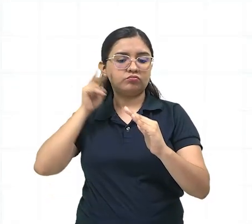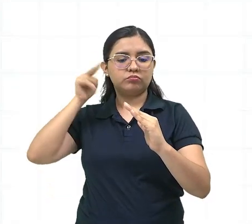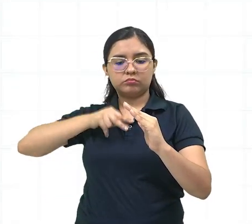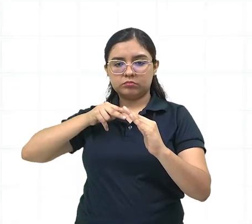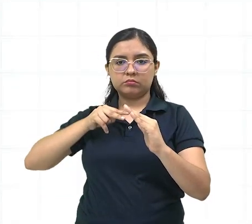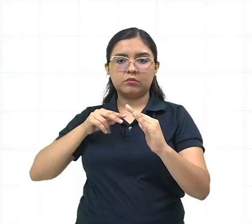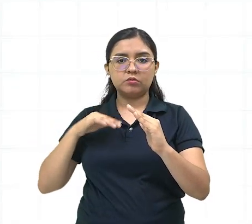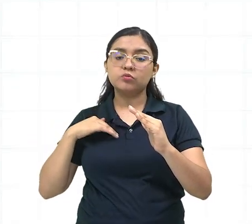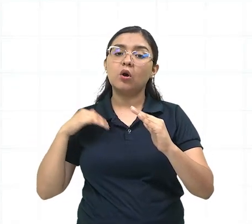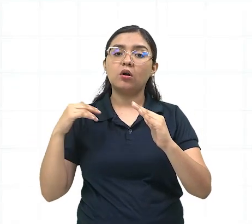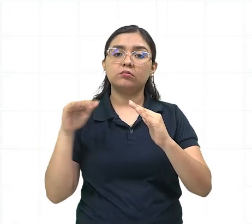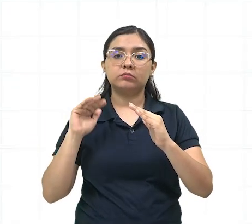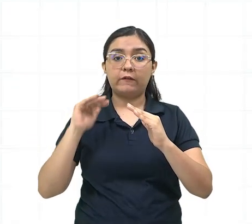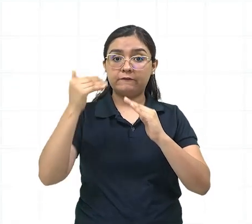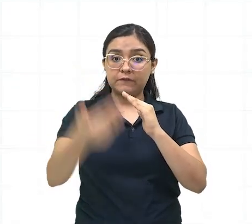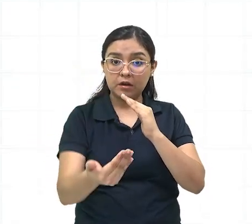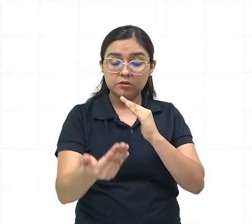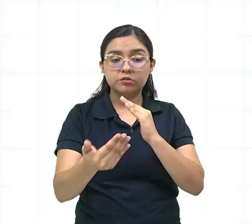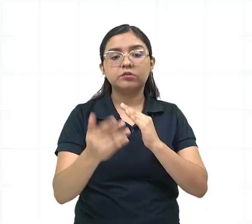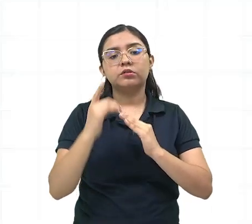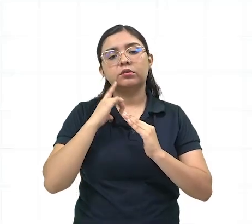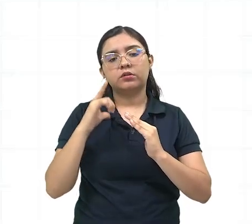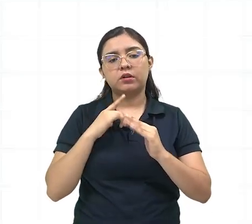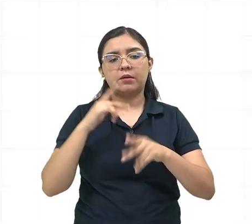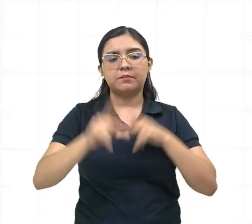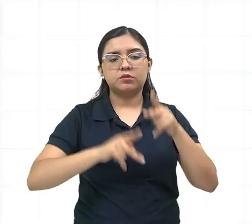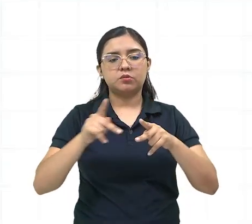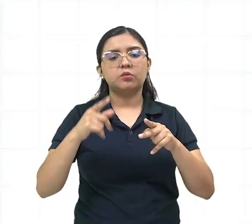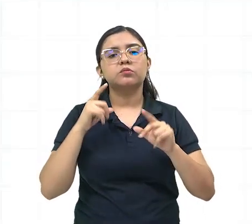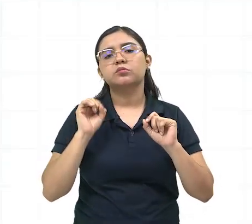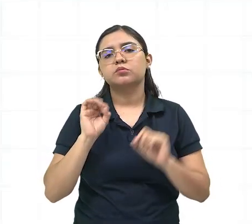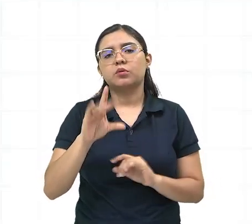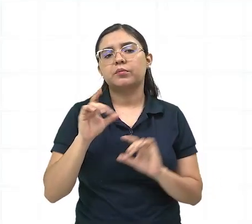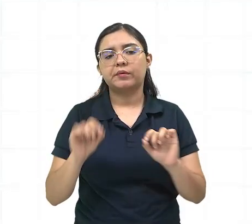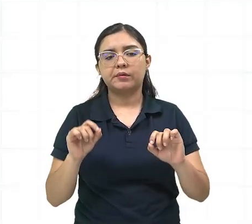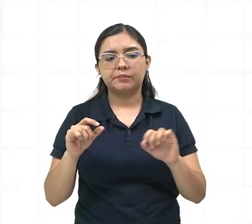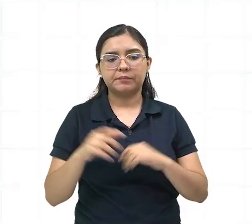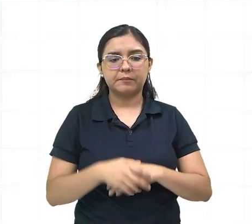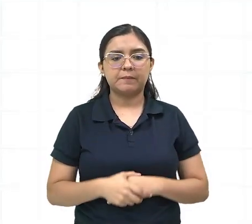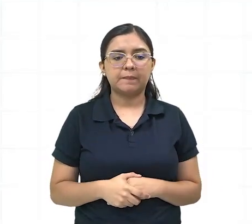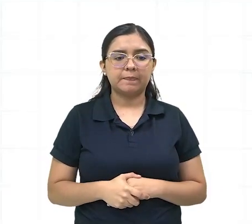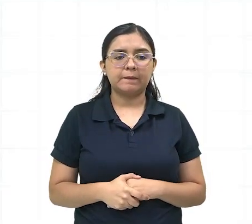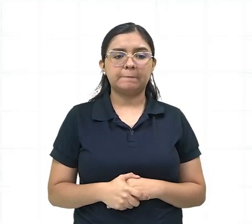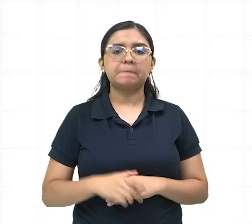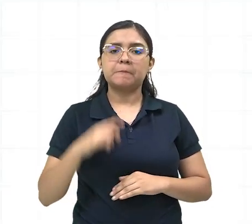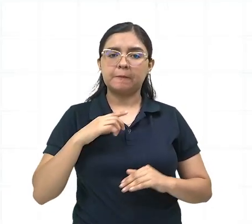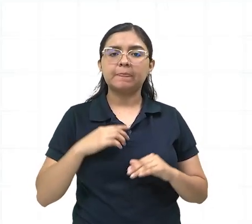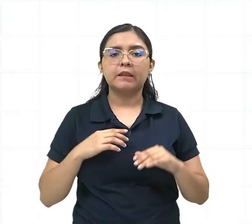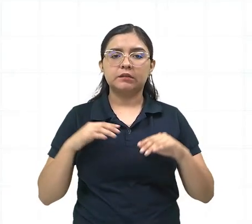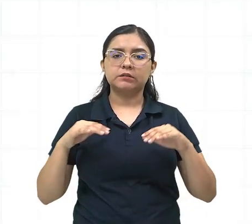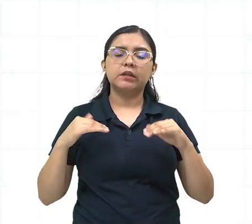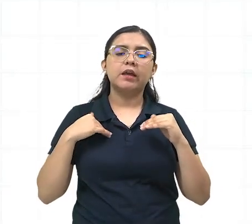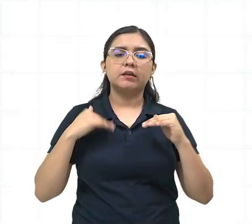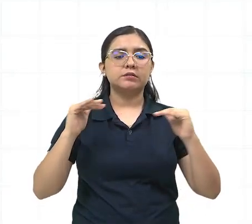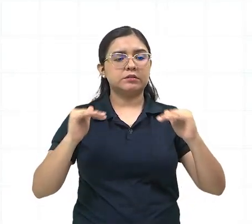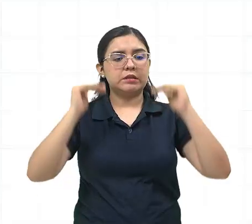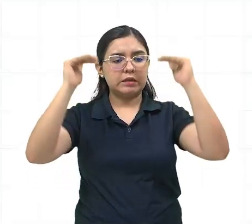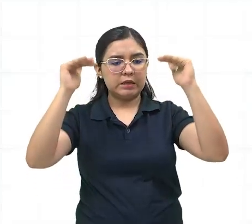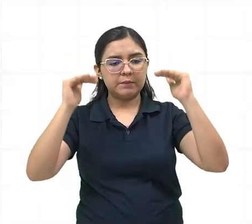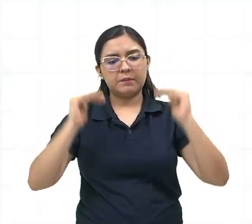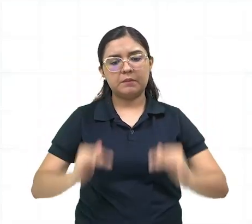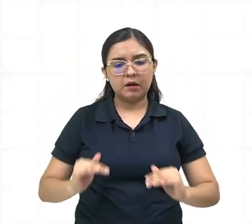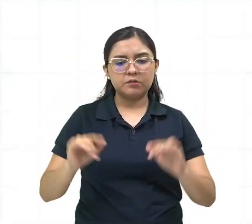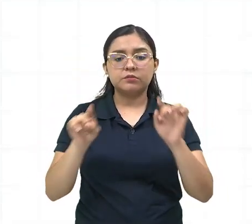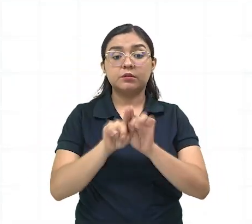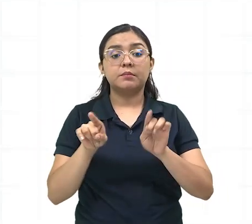teatro de arena, né? Então, a gente tem o público. E aí a gente tem em cima também, embaixo, ó, e a